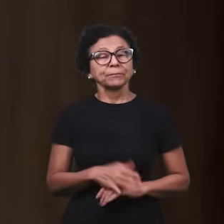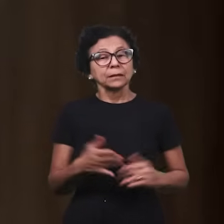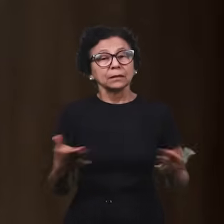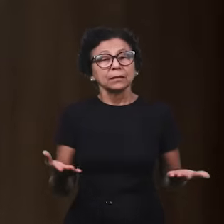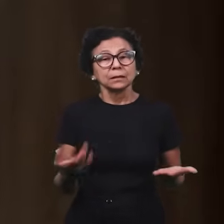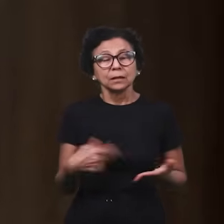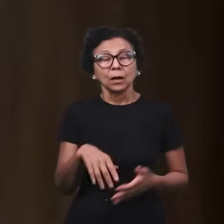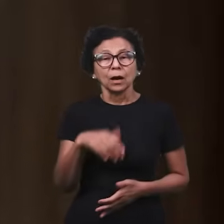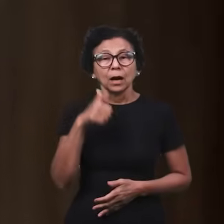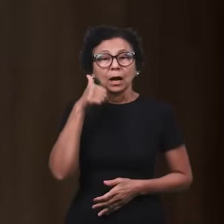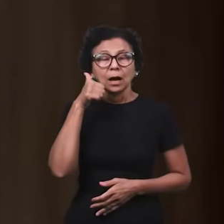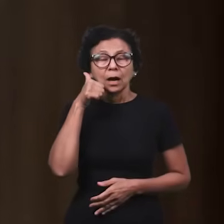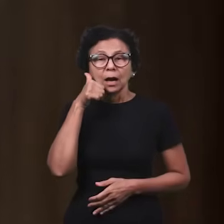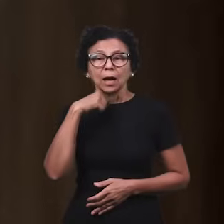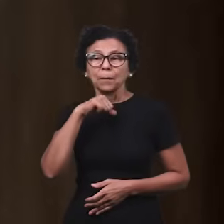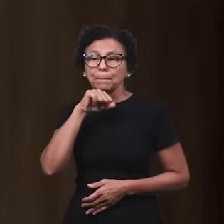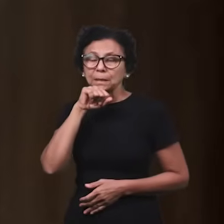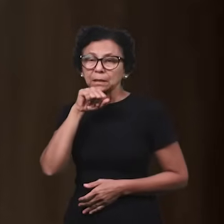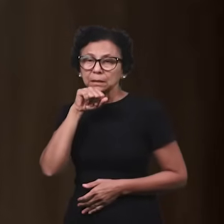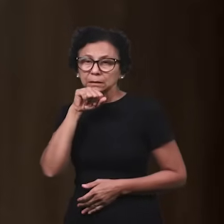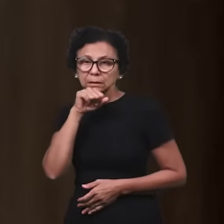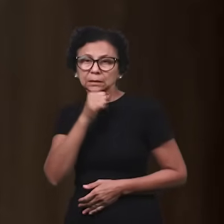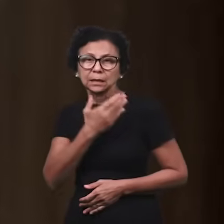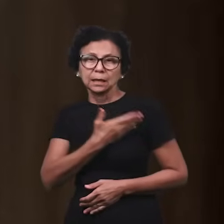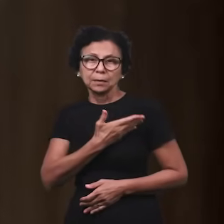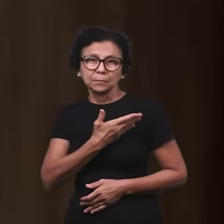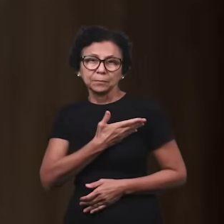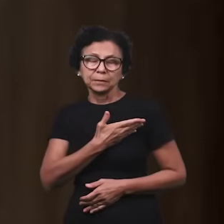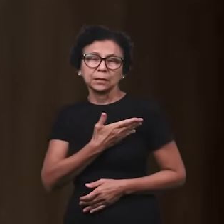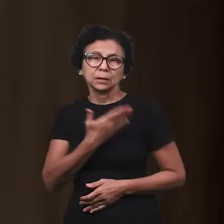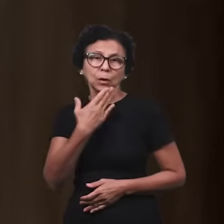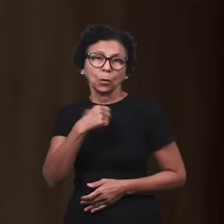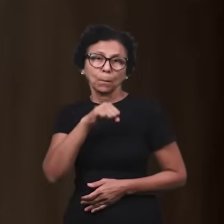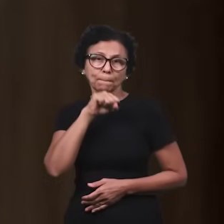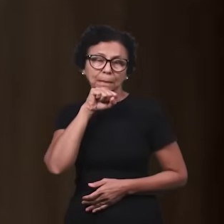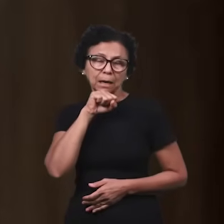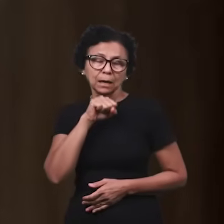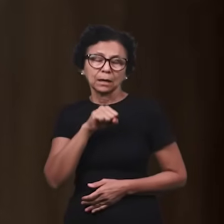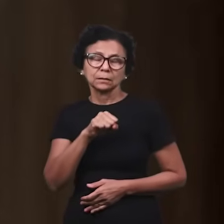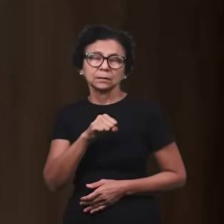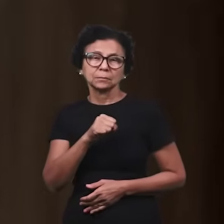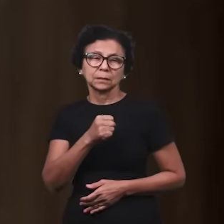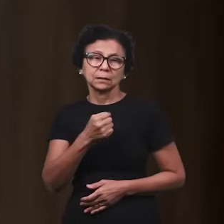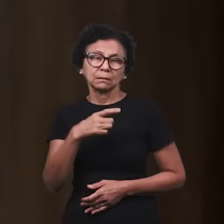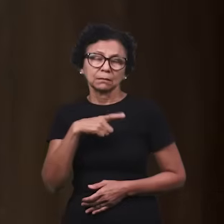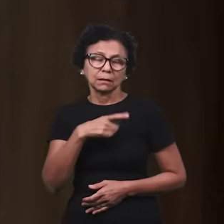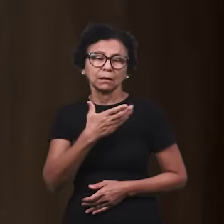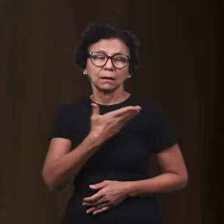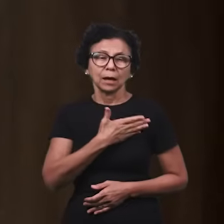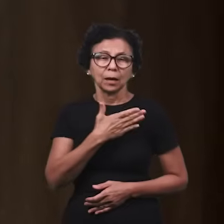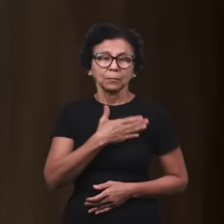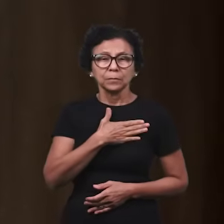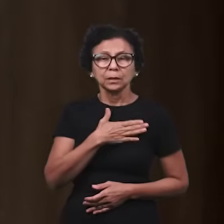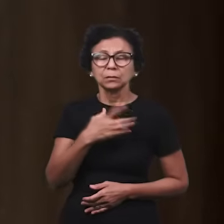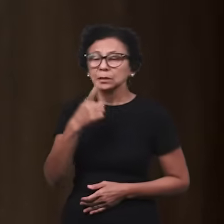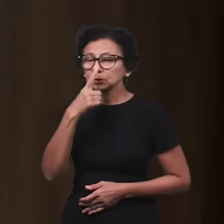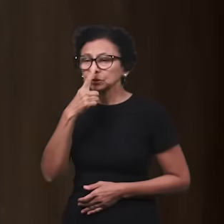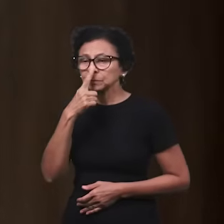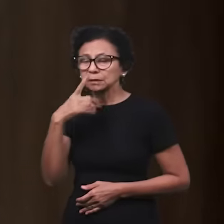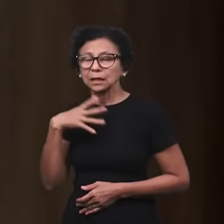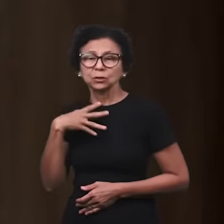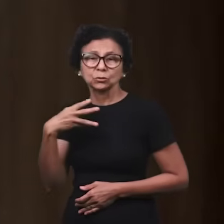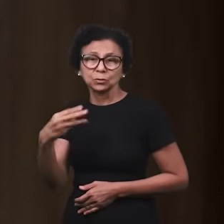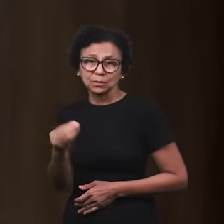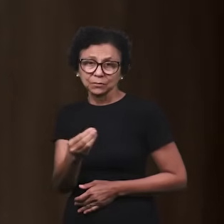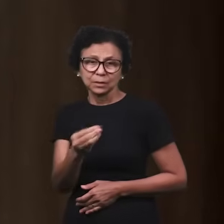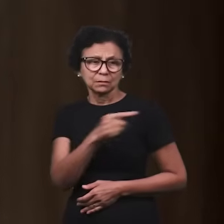mãe sabem, ou que todos os amigos do pai sabem. Ele fica extremamente constrangido. Exatamente. Porque sai falando. Porque para os